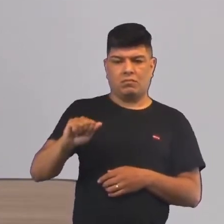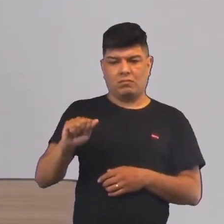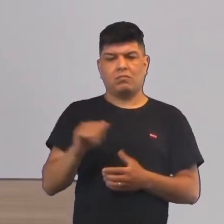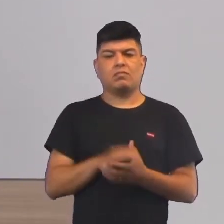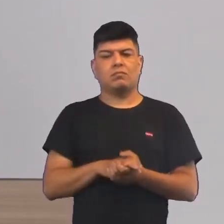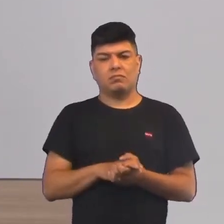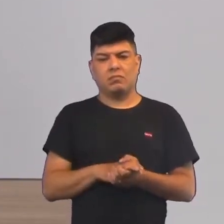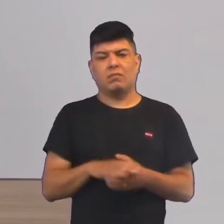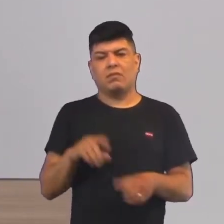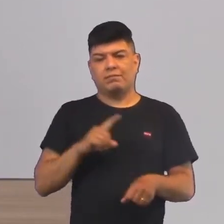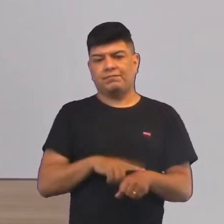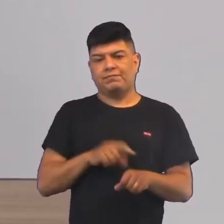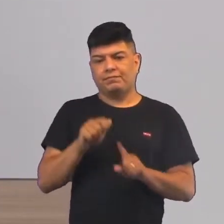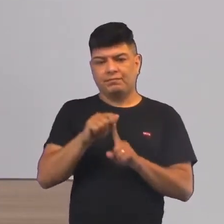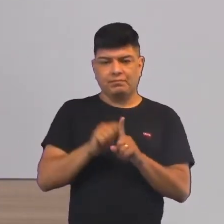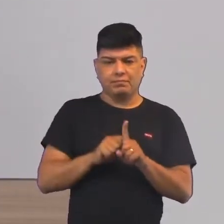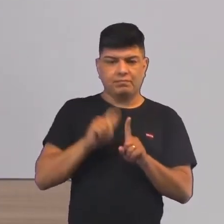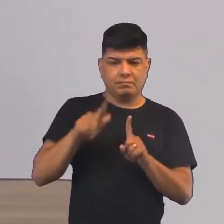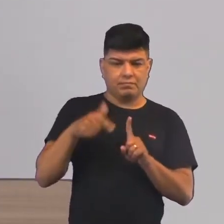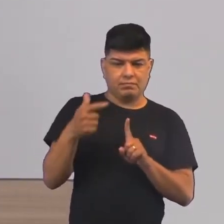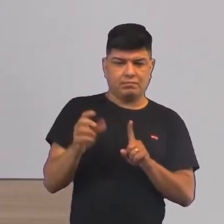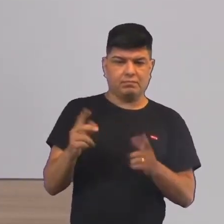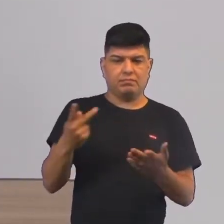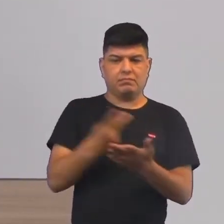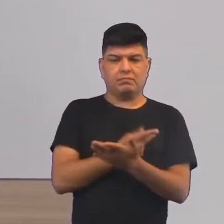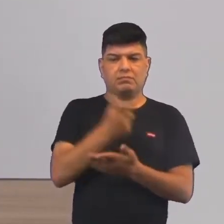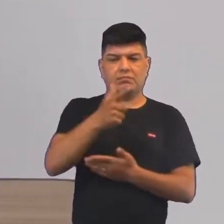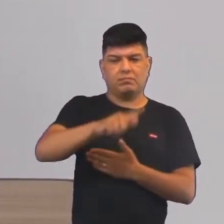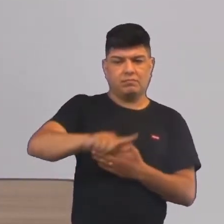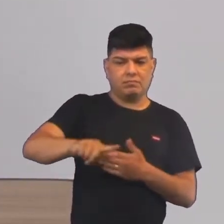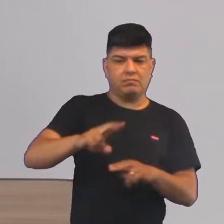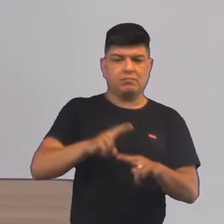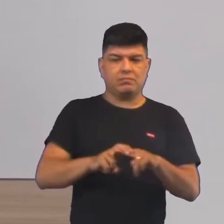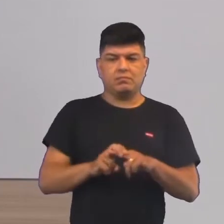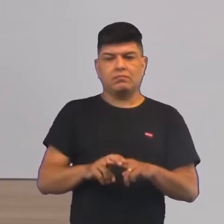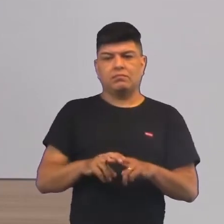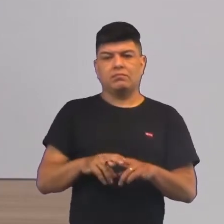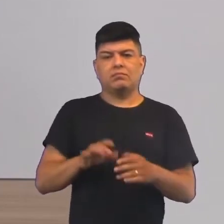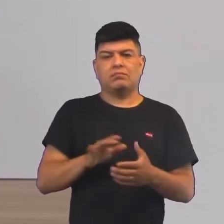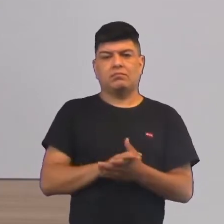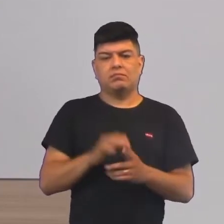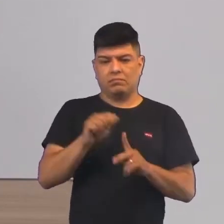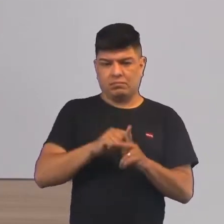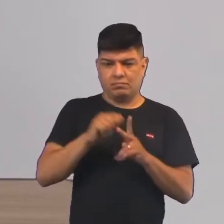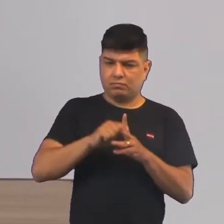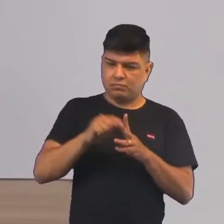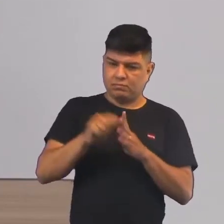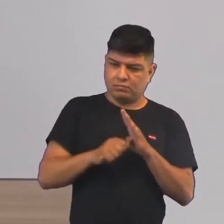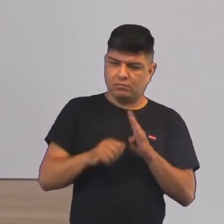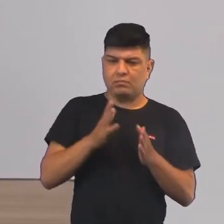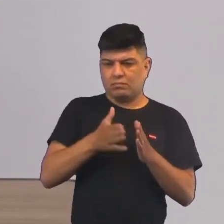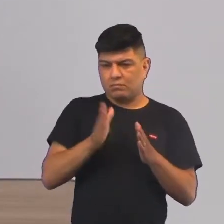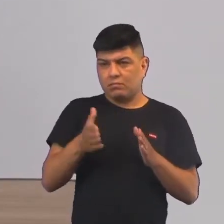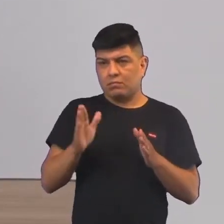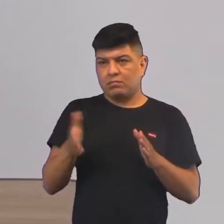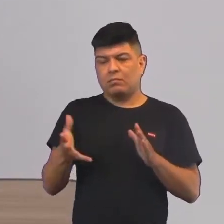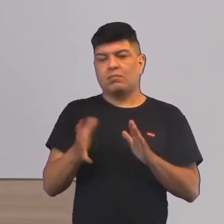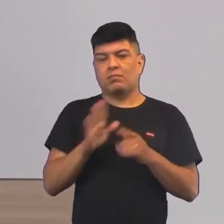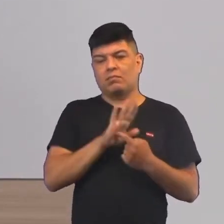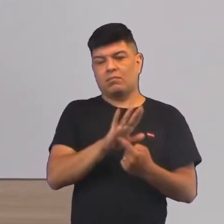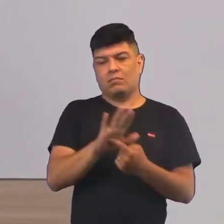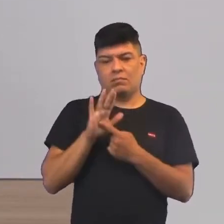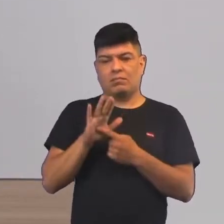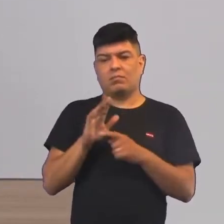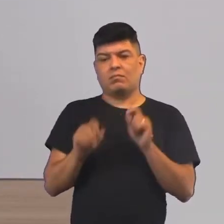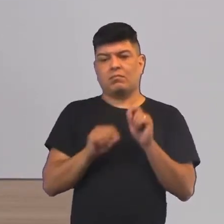exatamente o tempo do mês. E depois acontece de novo isso, a cada mês essas fases sendo